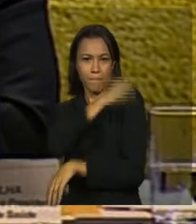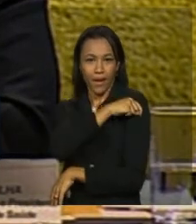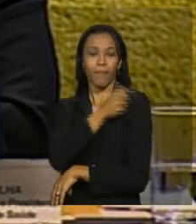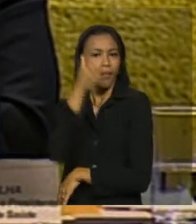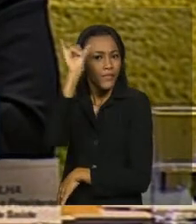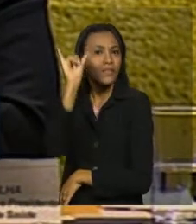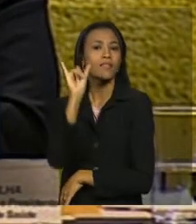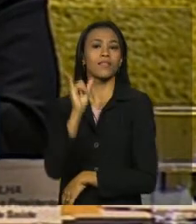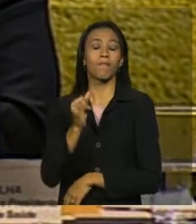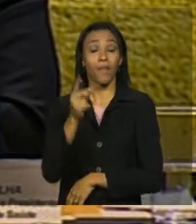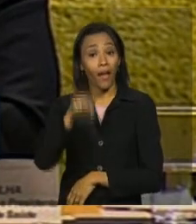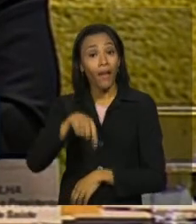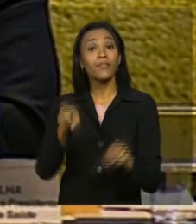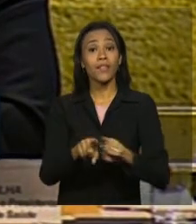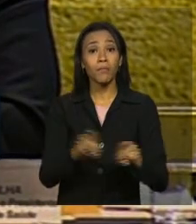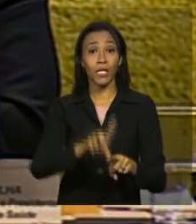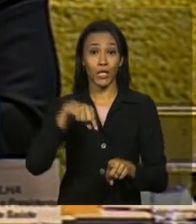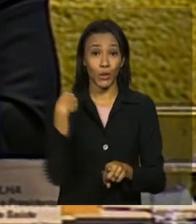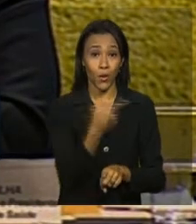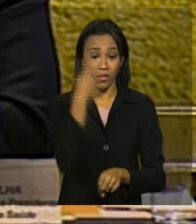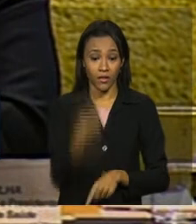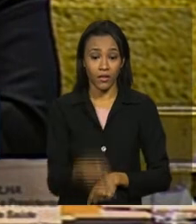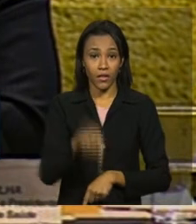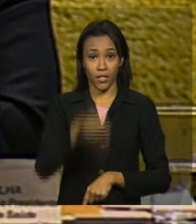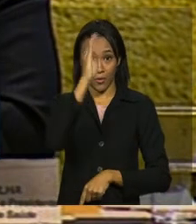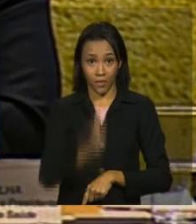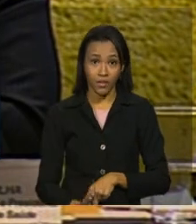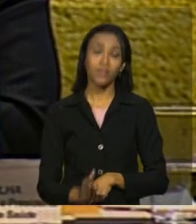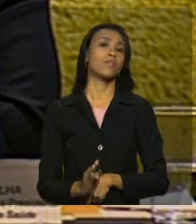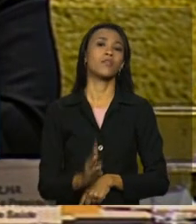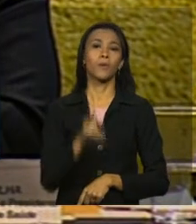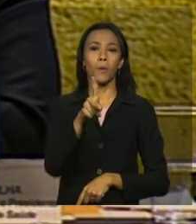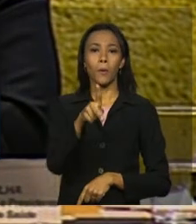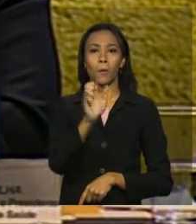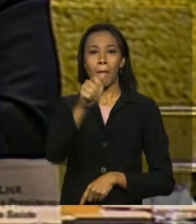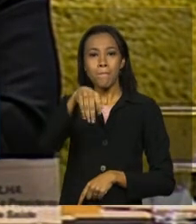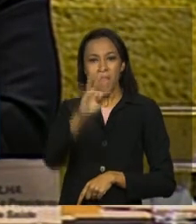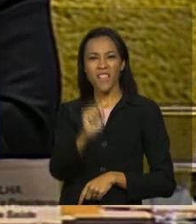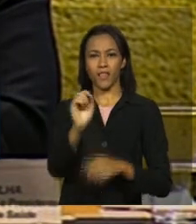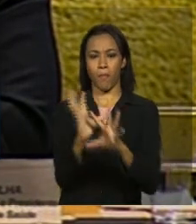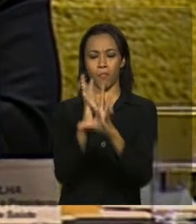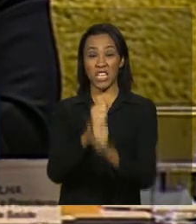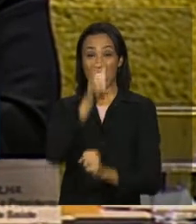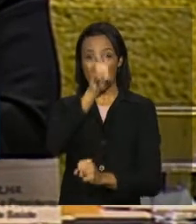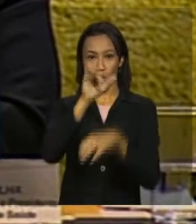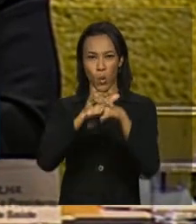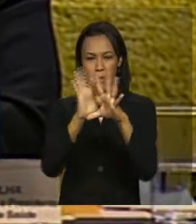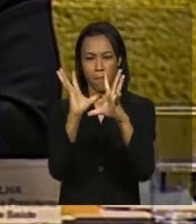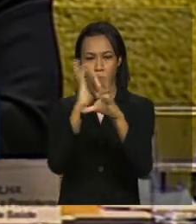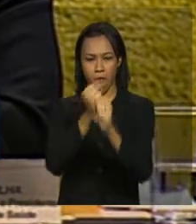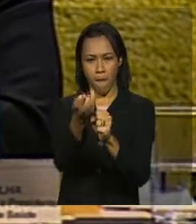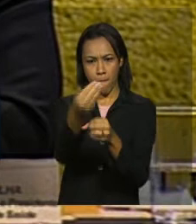vacinação é também porque a gente passou a produzir uma vacina pentavalente que junta 5 doenças e